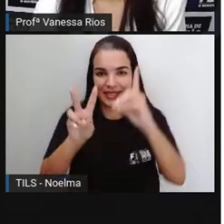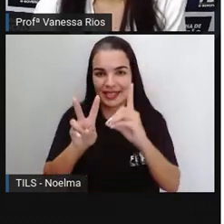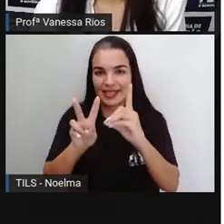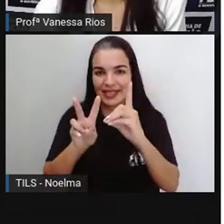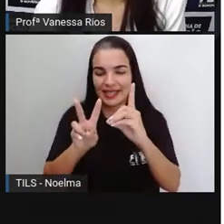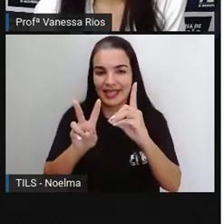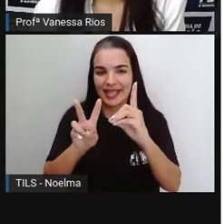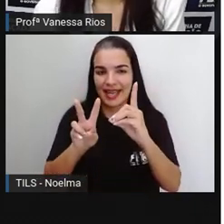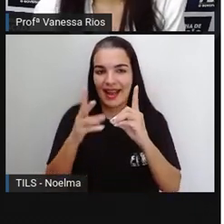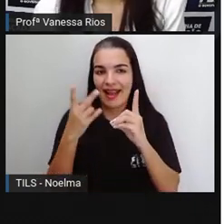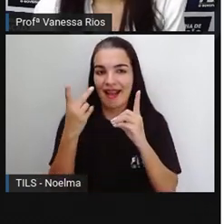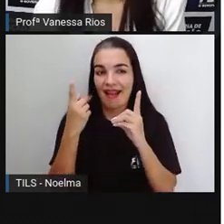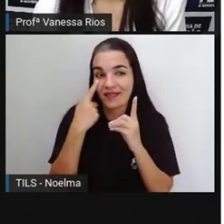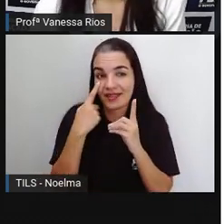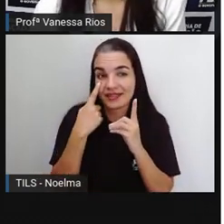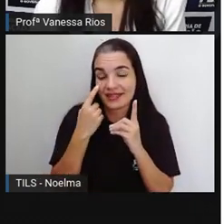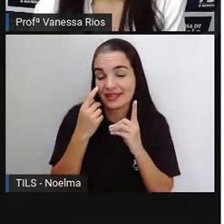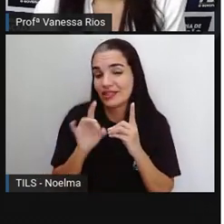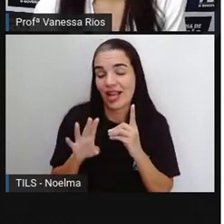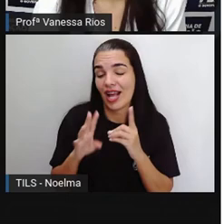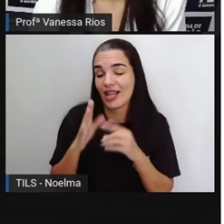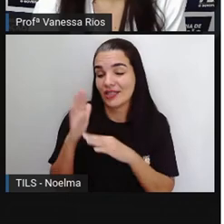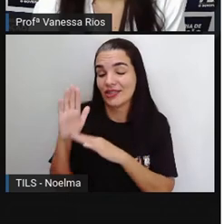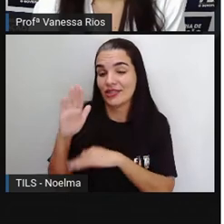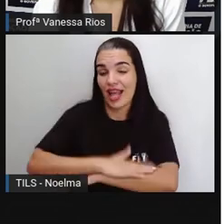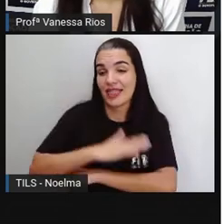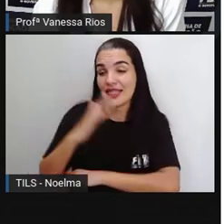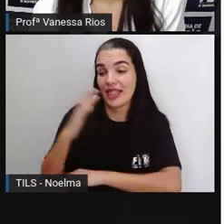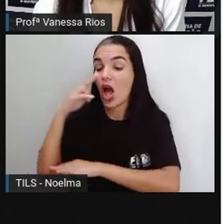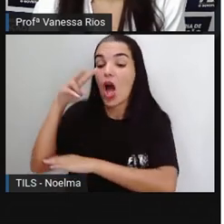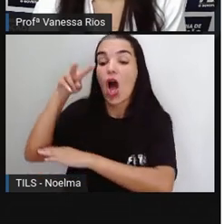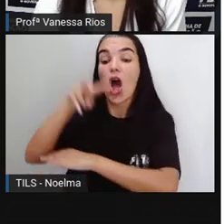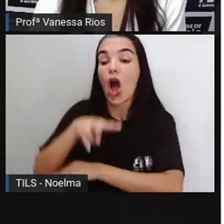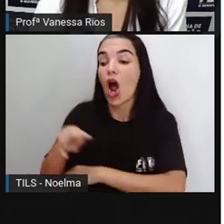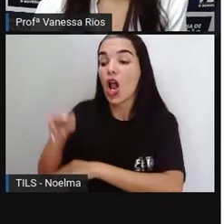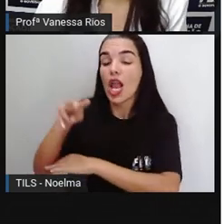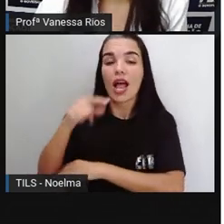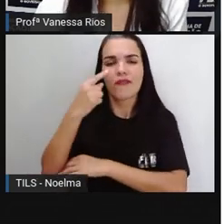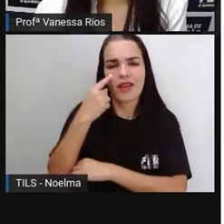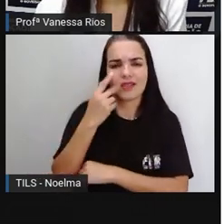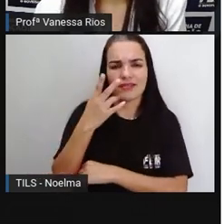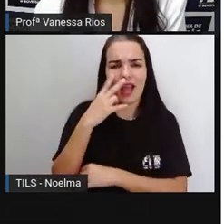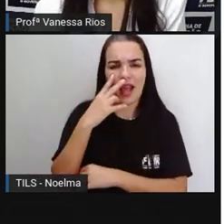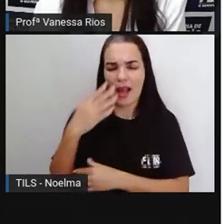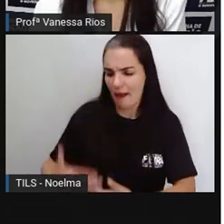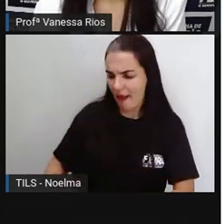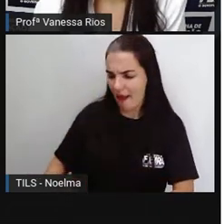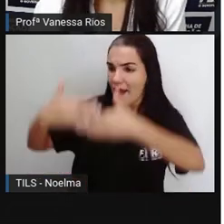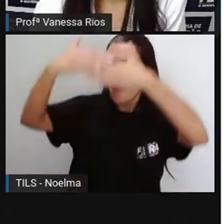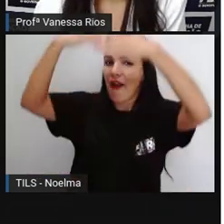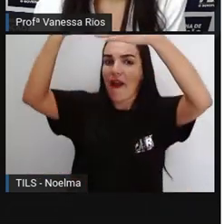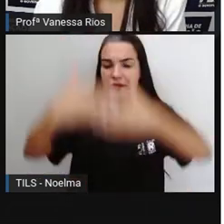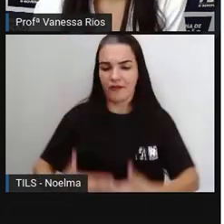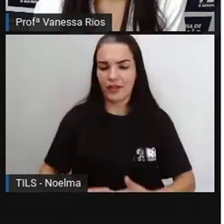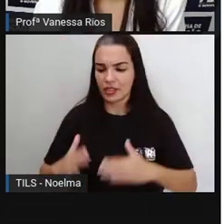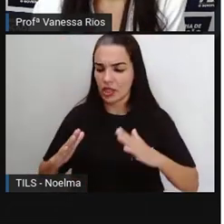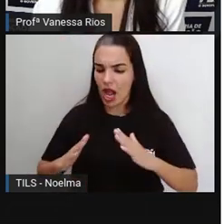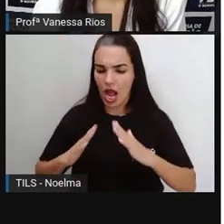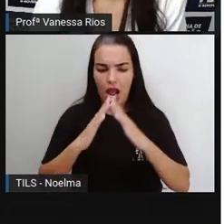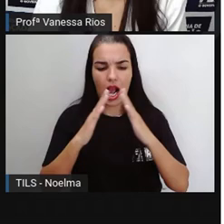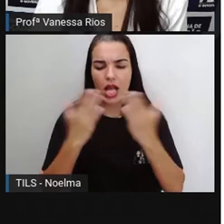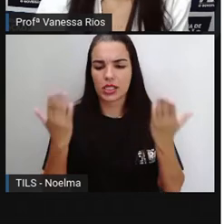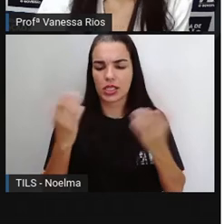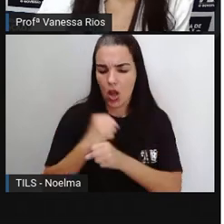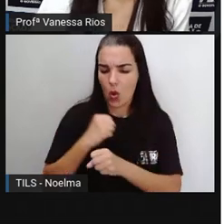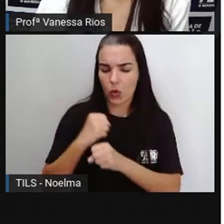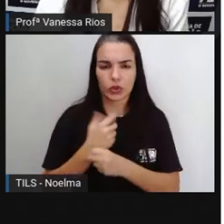Olhando aí pela nossa janela. Por exemplo, nessa imagem aí que mostra a fachada, né, de uma casa, de uma construção,